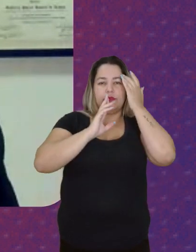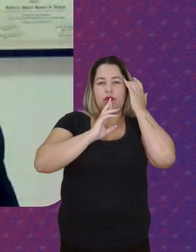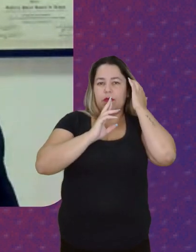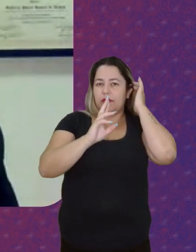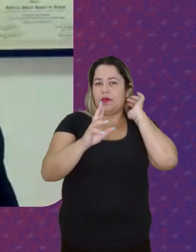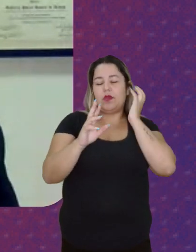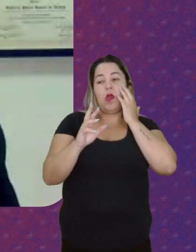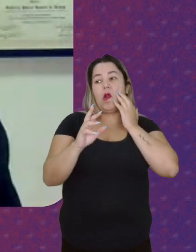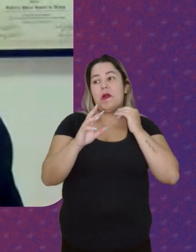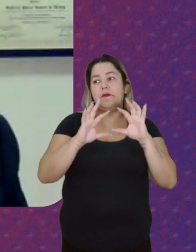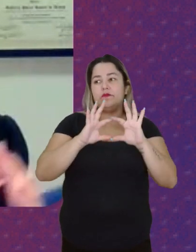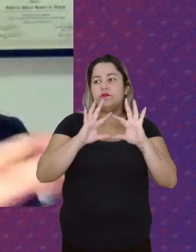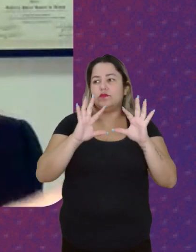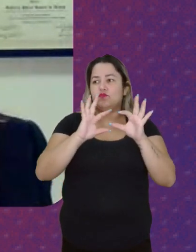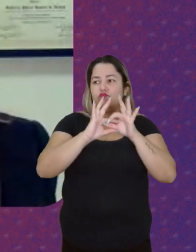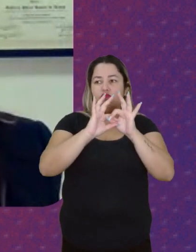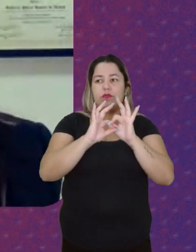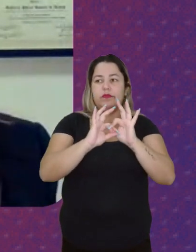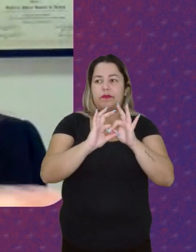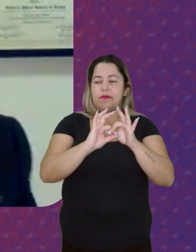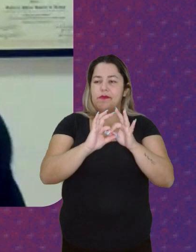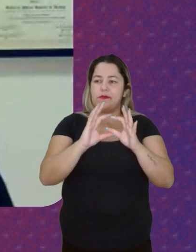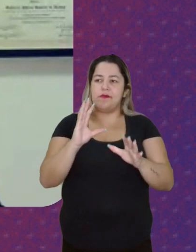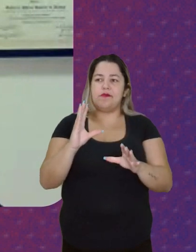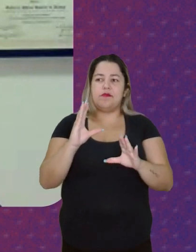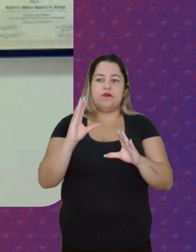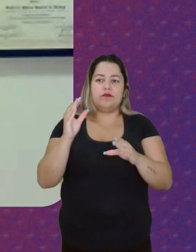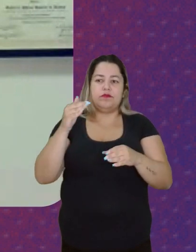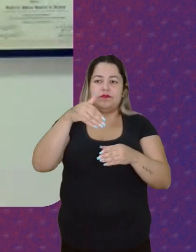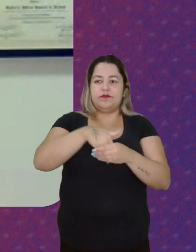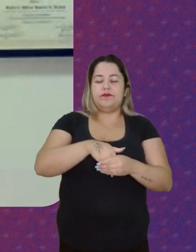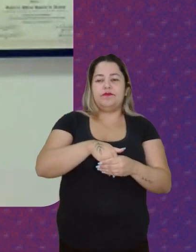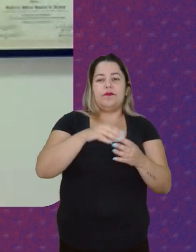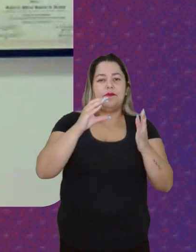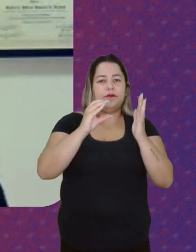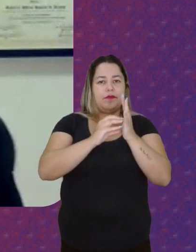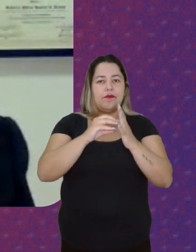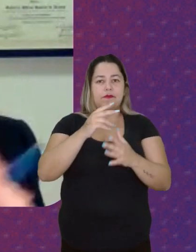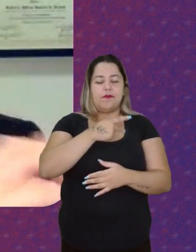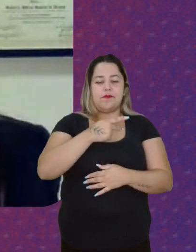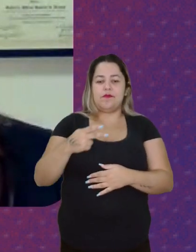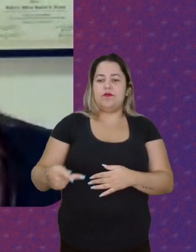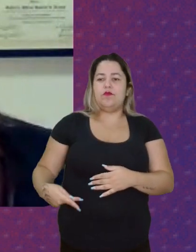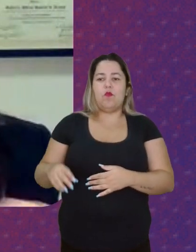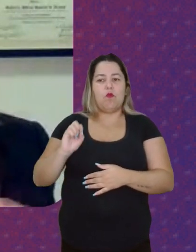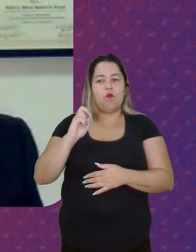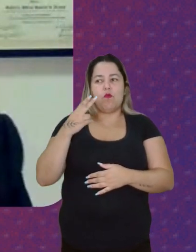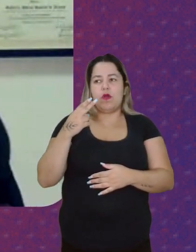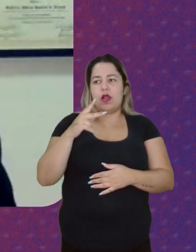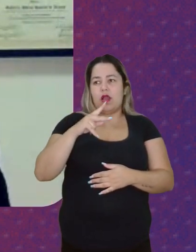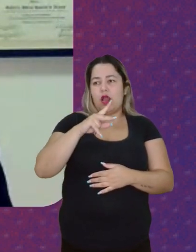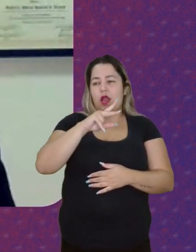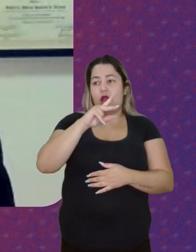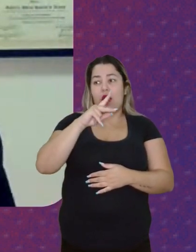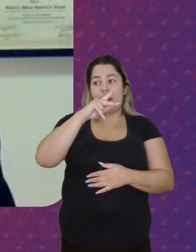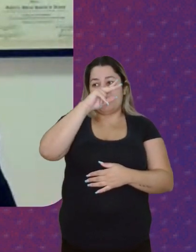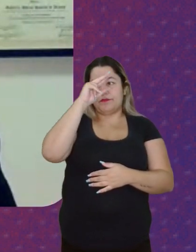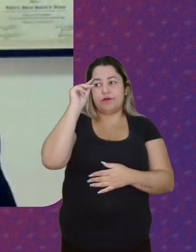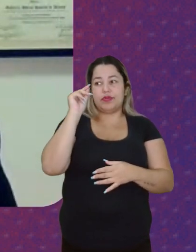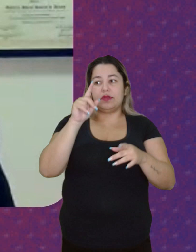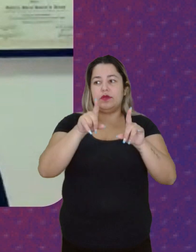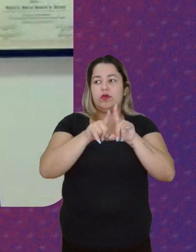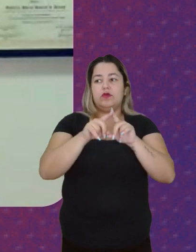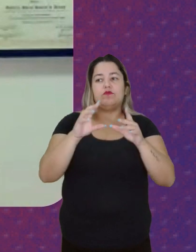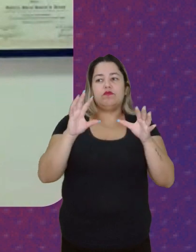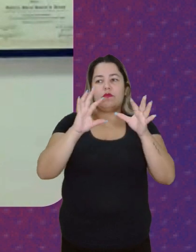unirem para apoiar uma candidata a governadora, ou uma candidata à presidência, ou uma candidata à prefeitura. O que eles não podem é se unirem